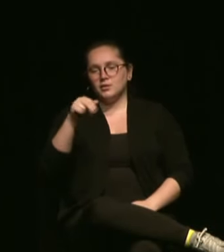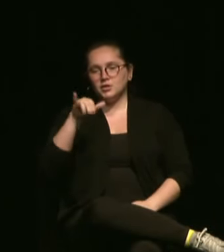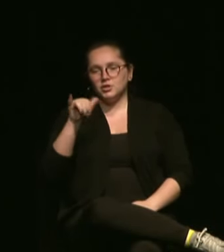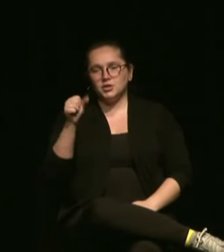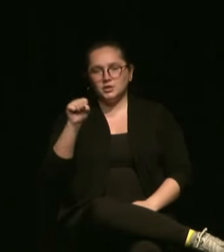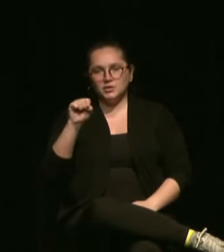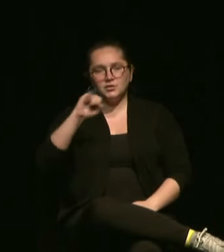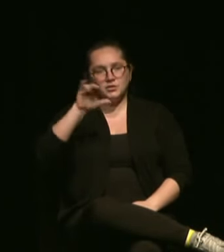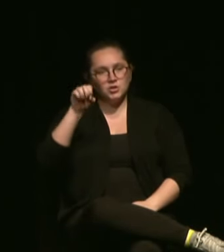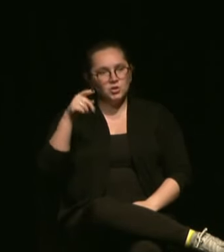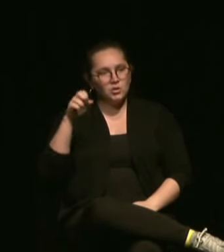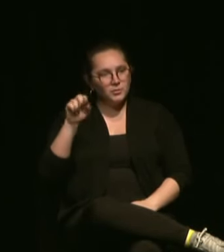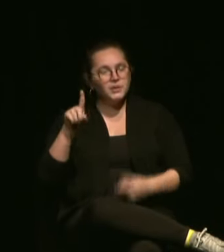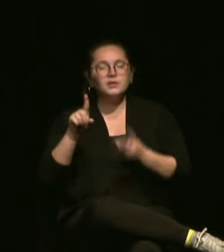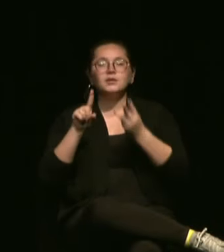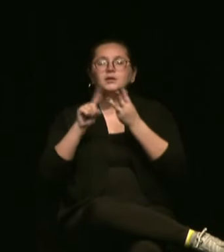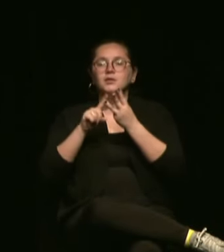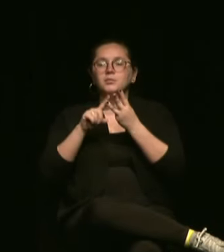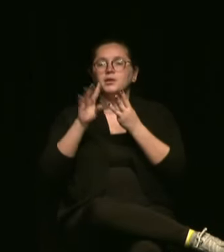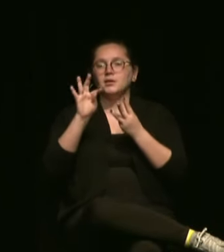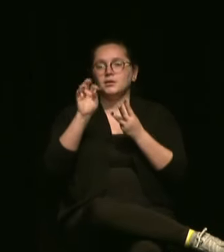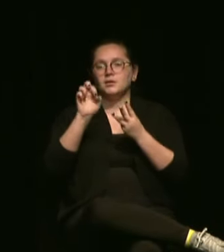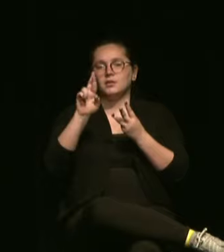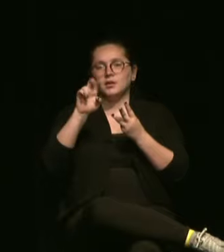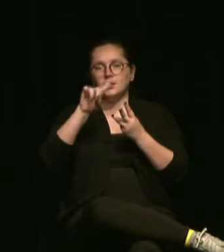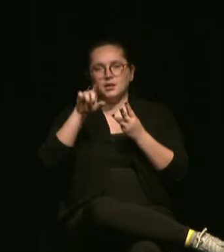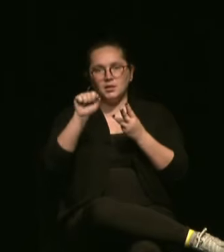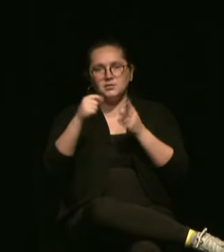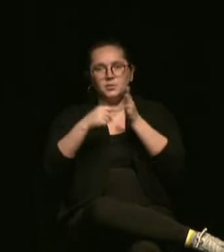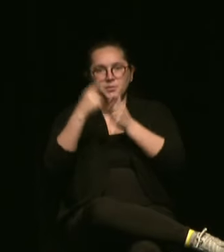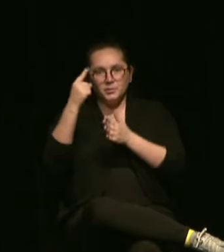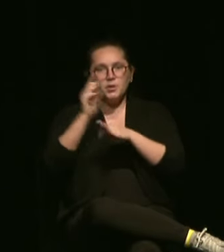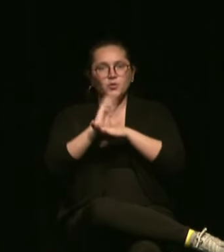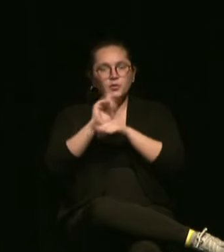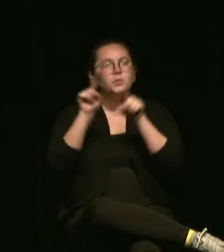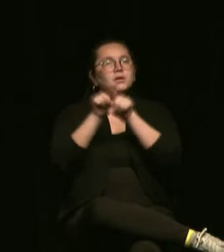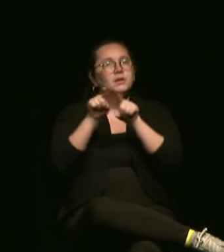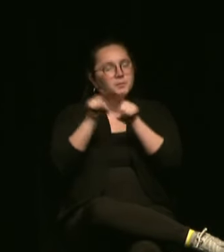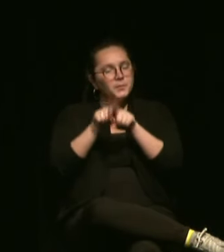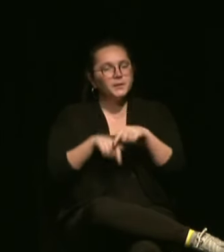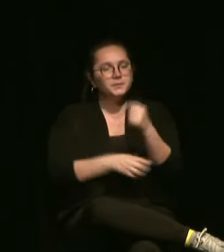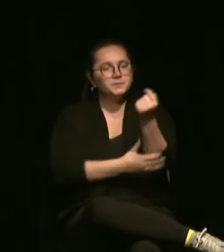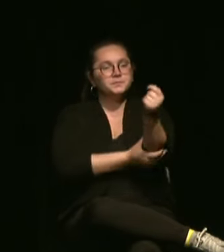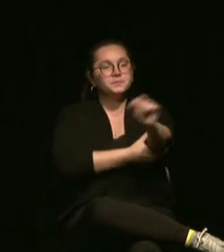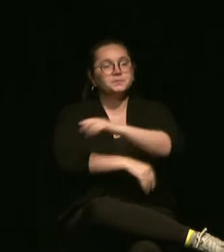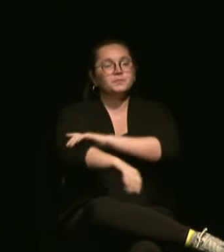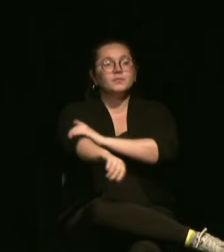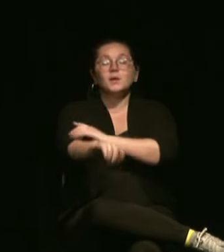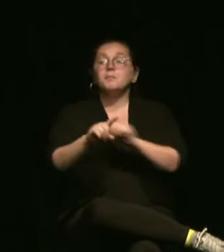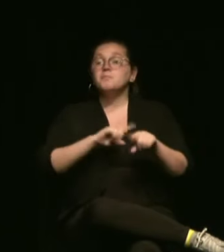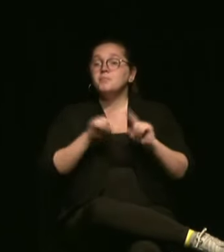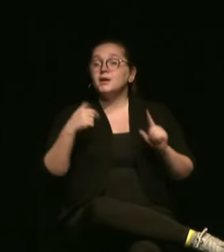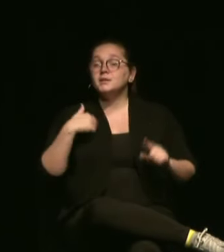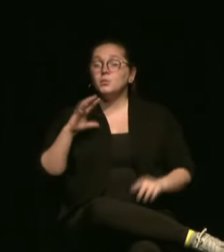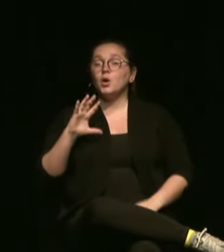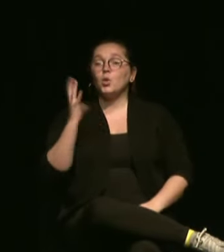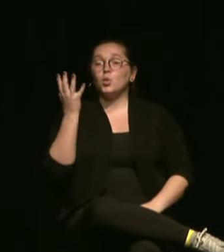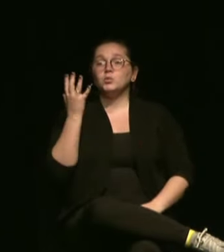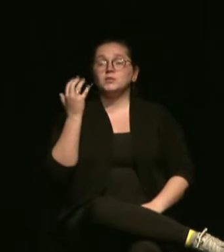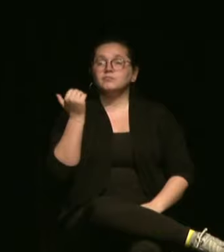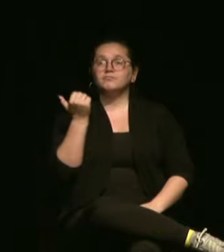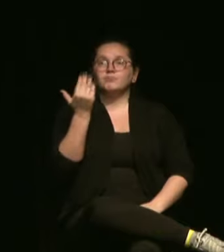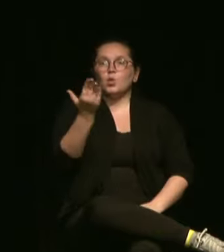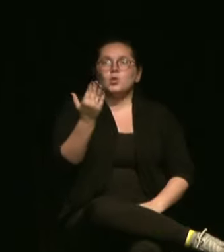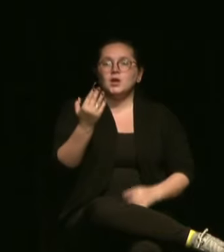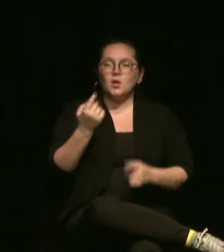com a Dona Teresa também, do primeiro filme. Mas aí é alguma coisa que acontece a despeito do filme. É uma relação